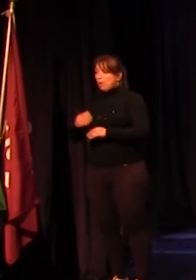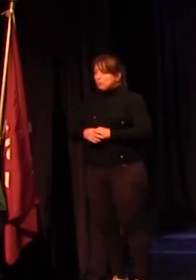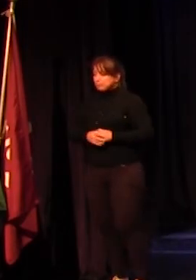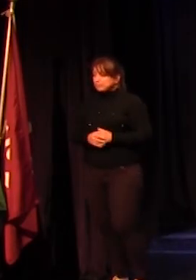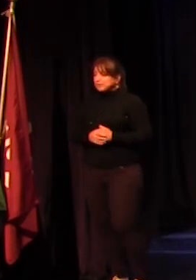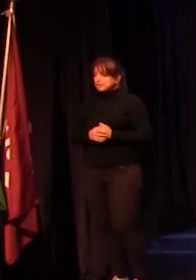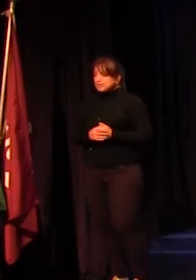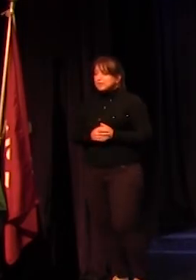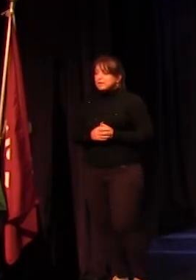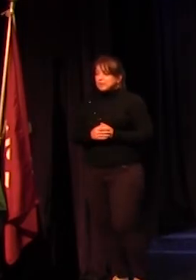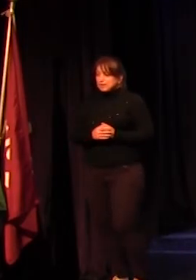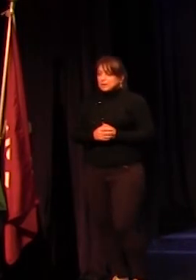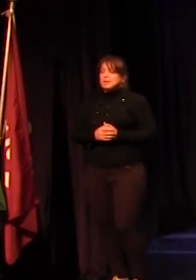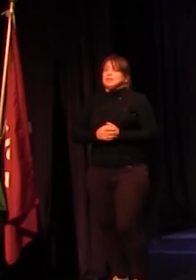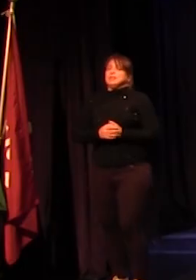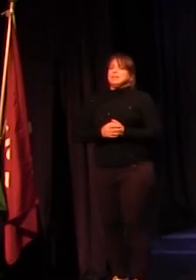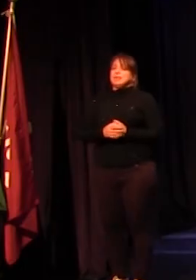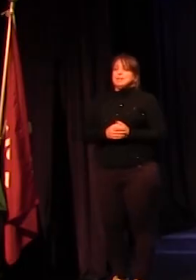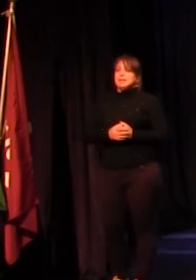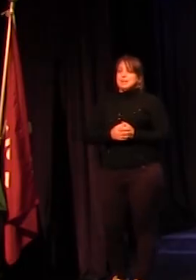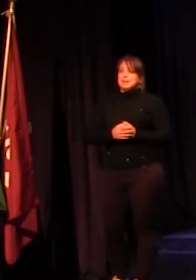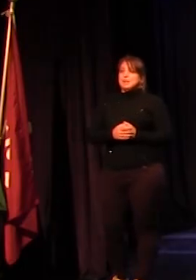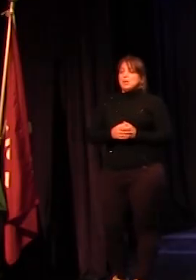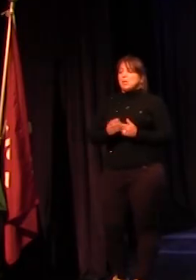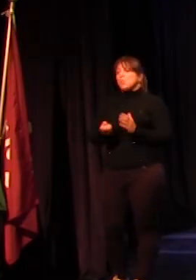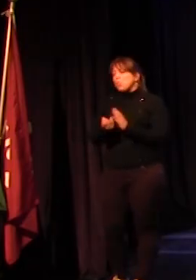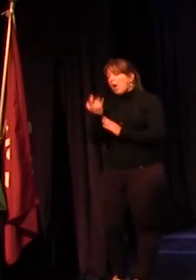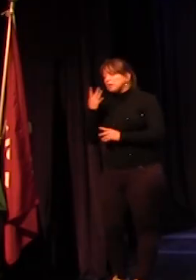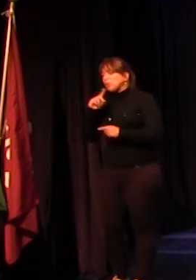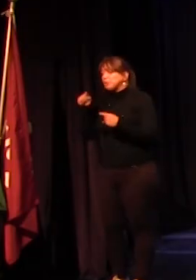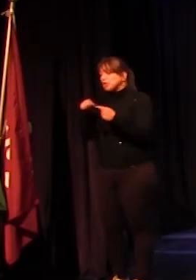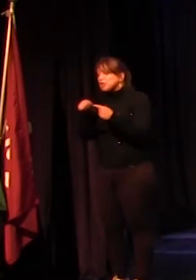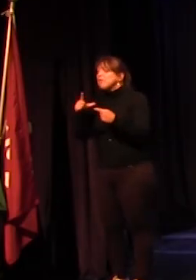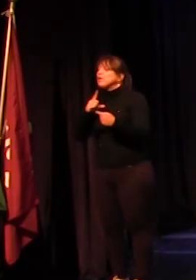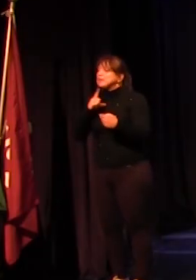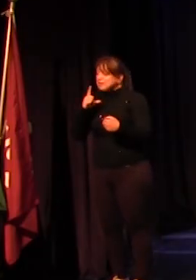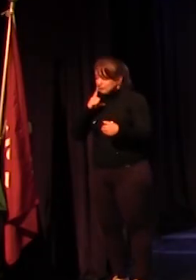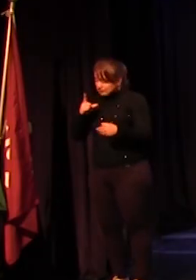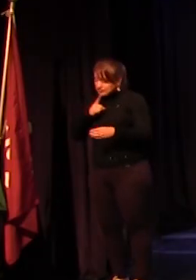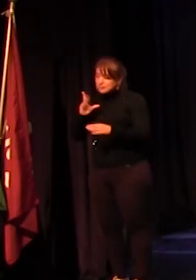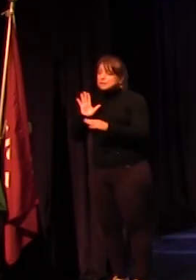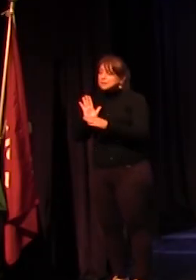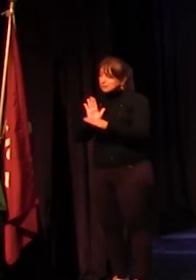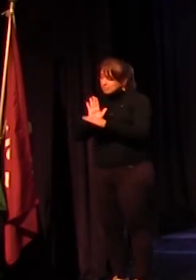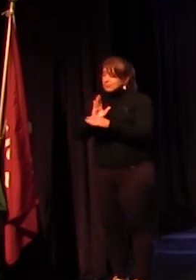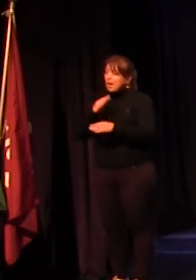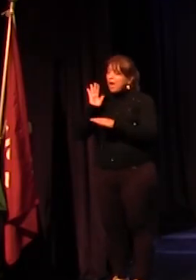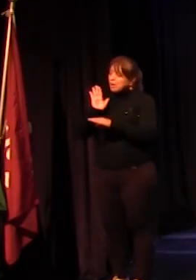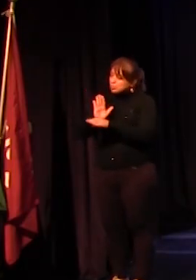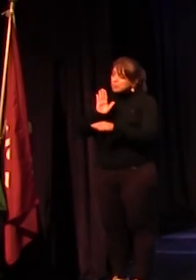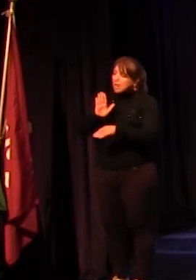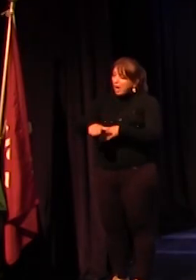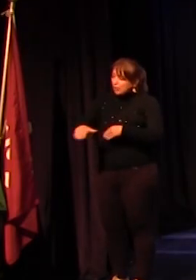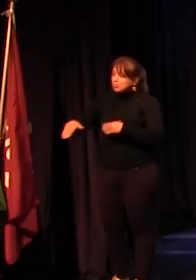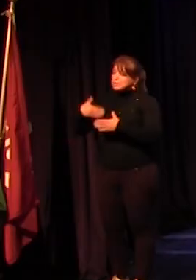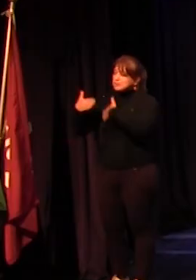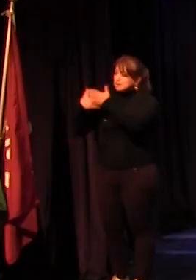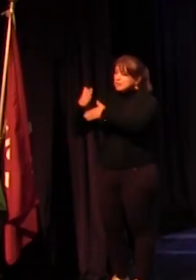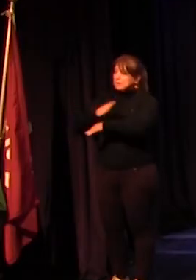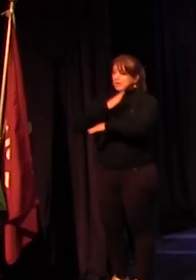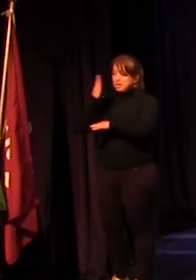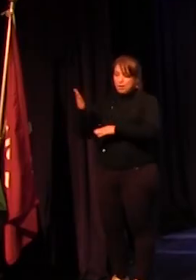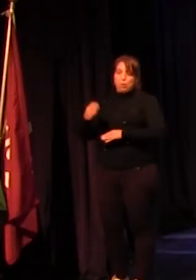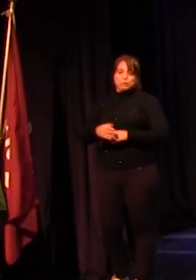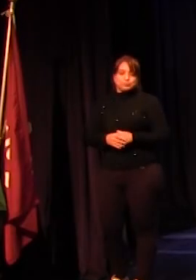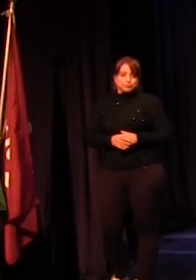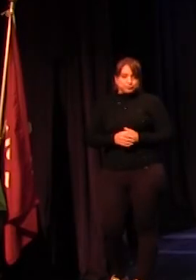Então, tanto a matriz de saberes quanto os Objetivos de Desenvolvimento Sustentável, ele ajuda esses nossos alunos no desenvolvimento integral